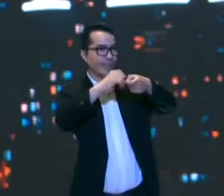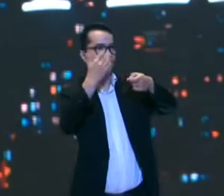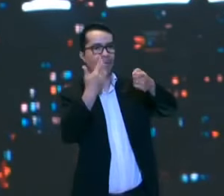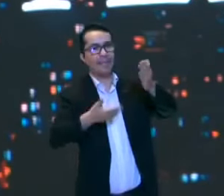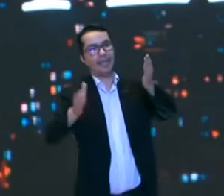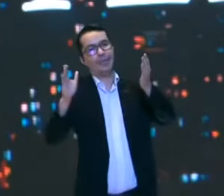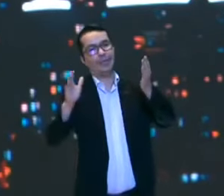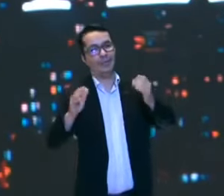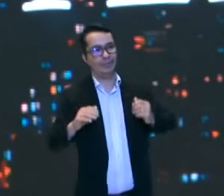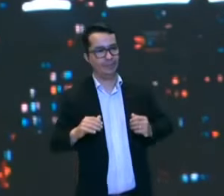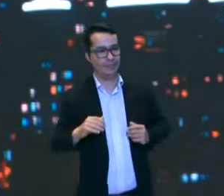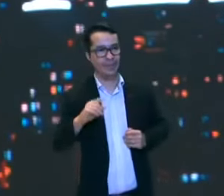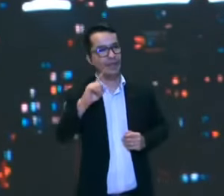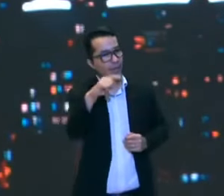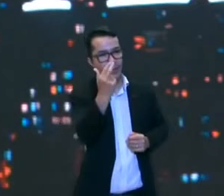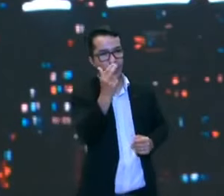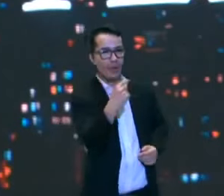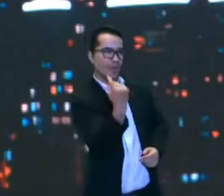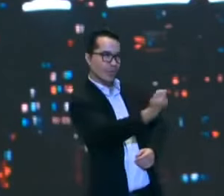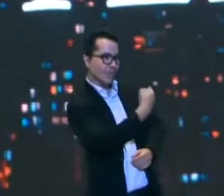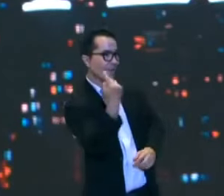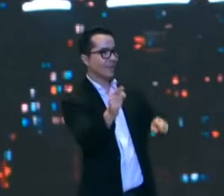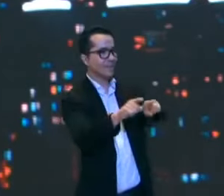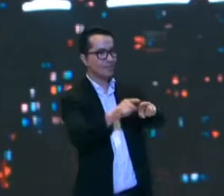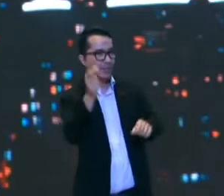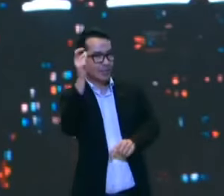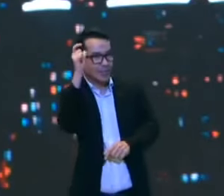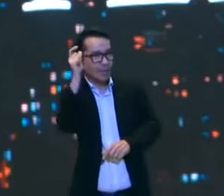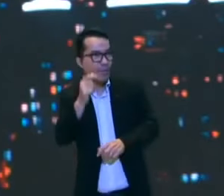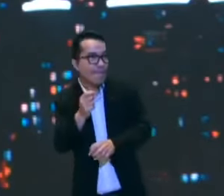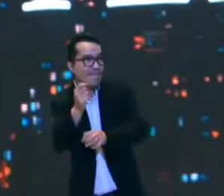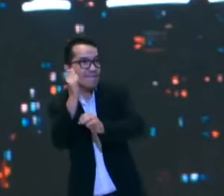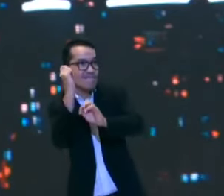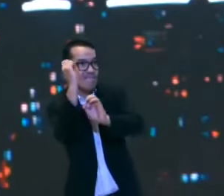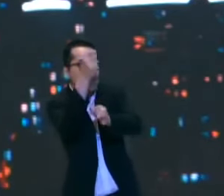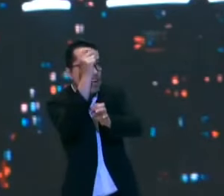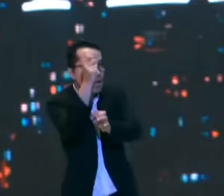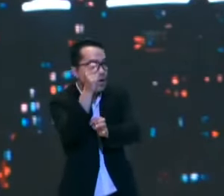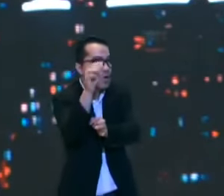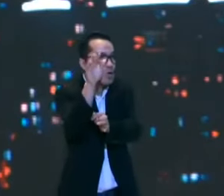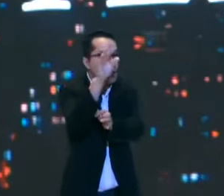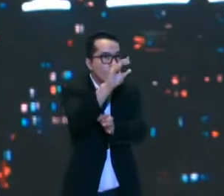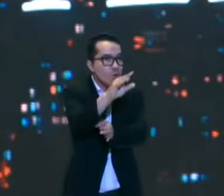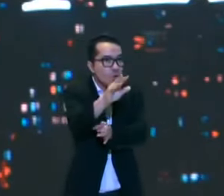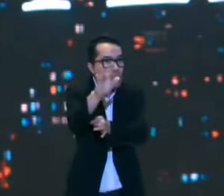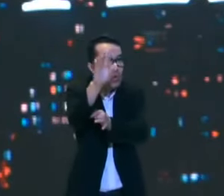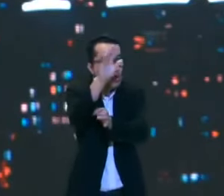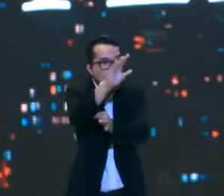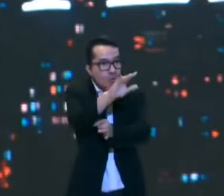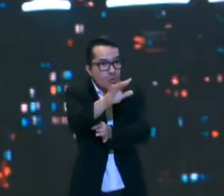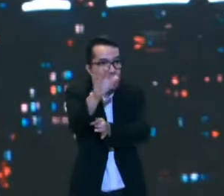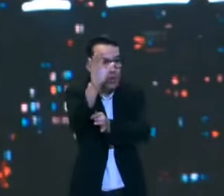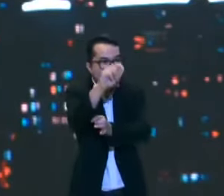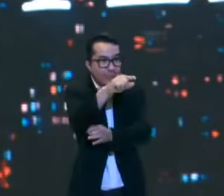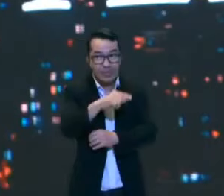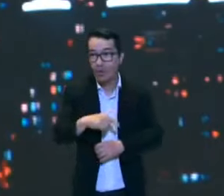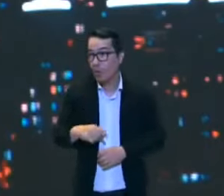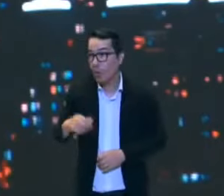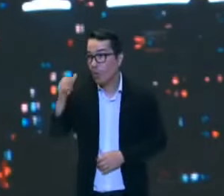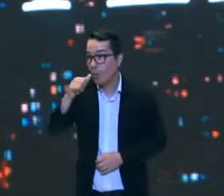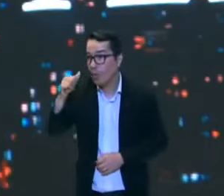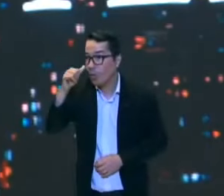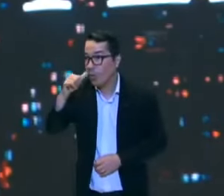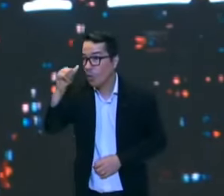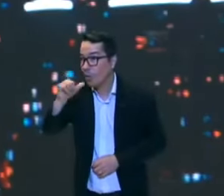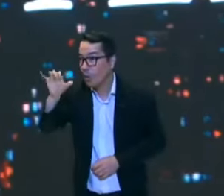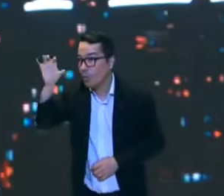à luz, damos corda às concupiscências, aos desejos, às cobiças, isso dá luz ao pecado. E o